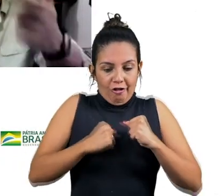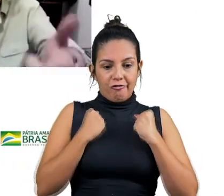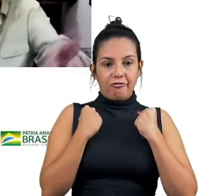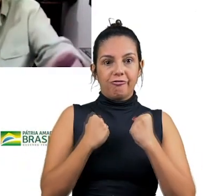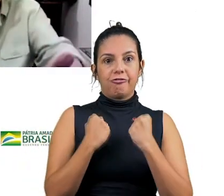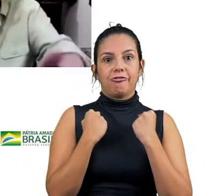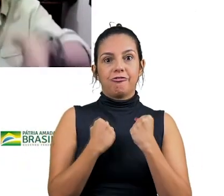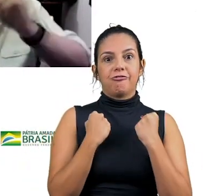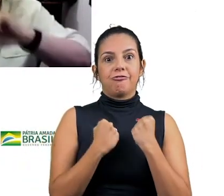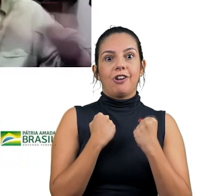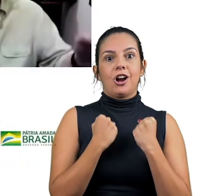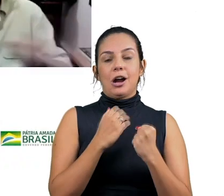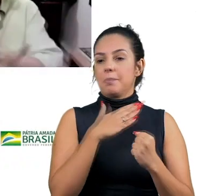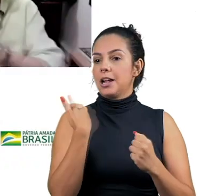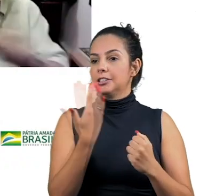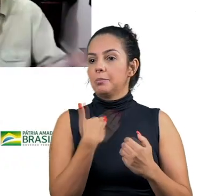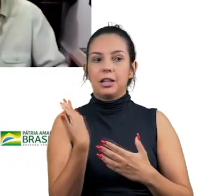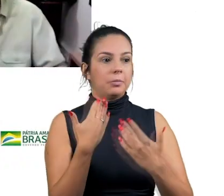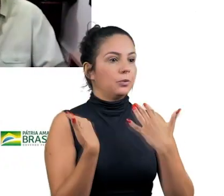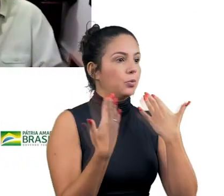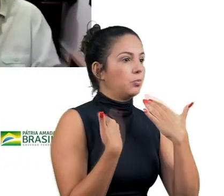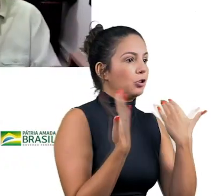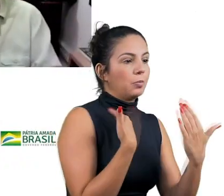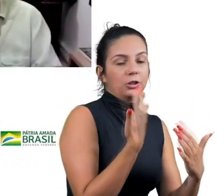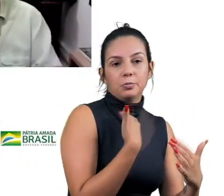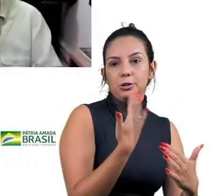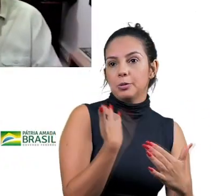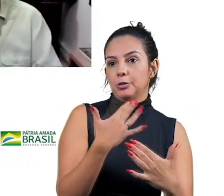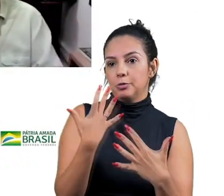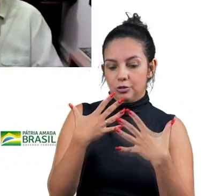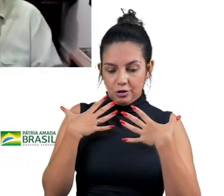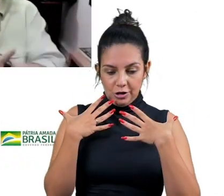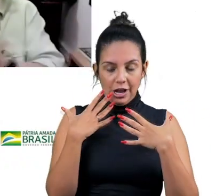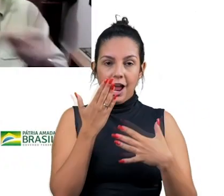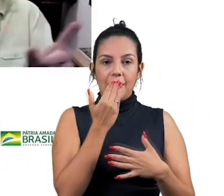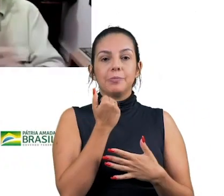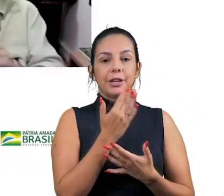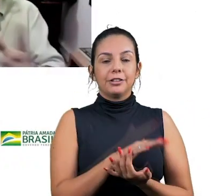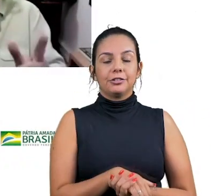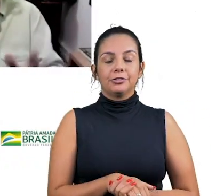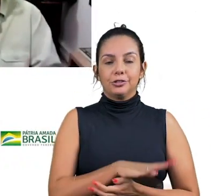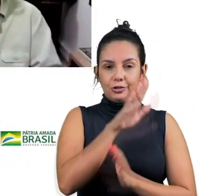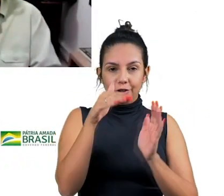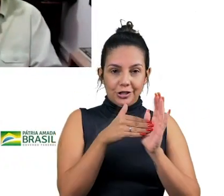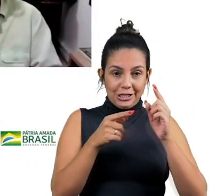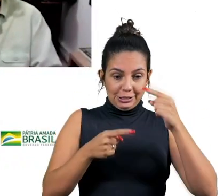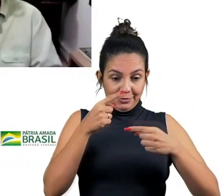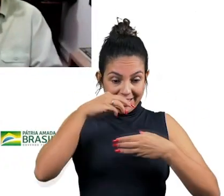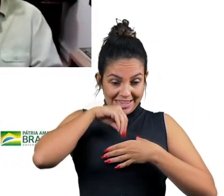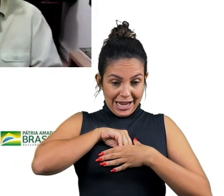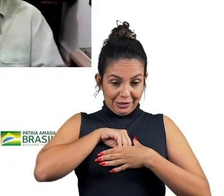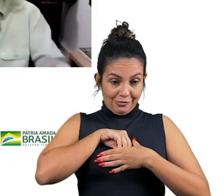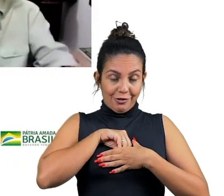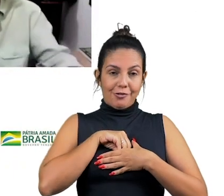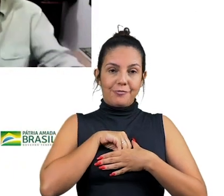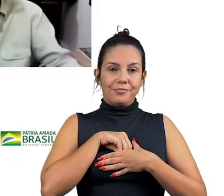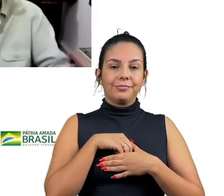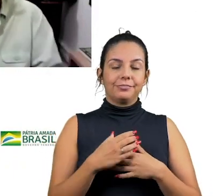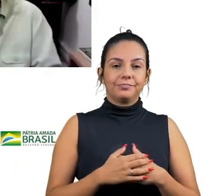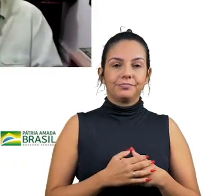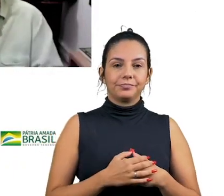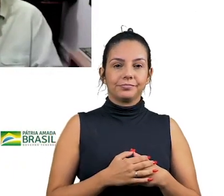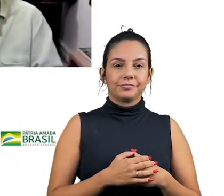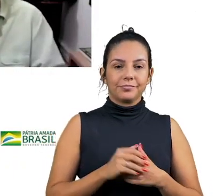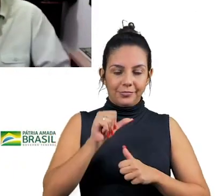Ele começa a matar tudo que disputa com ele o alimento. Tudo que disputa com ele as chances de sobreviver. E aí